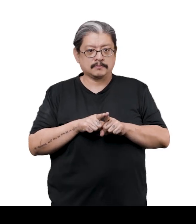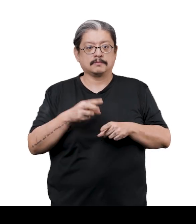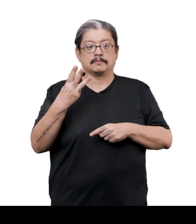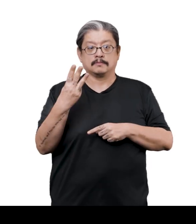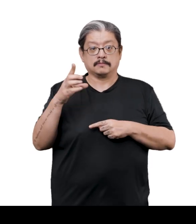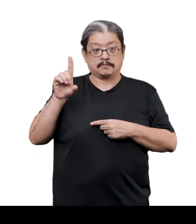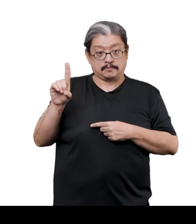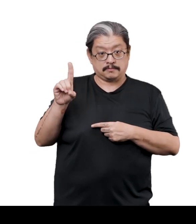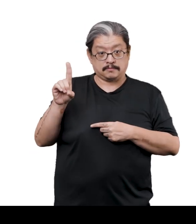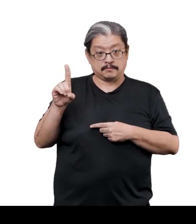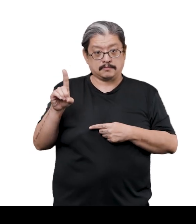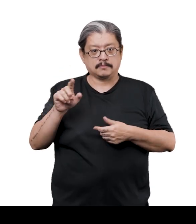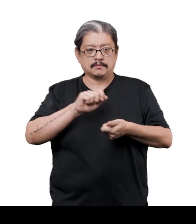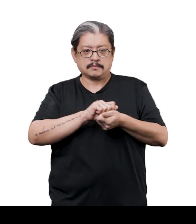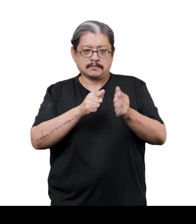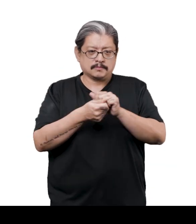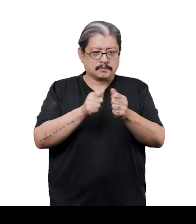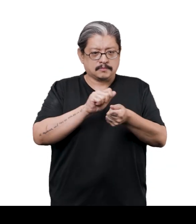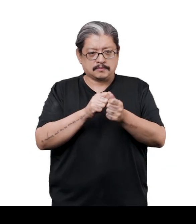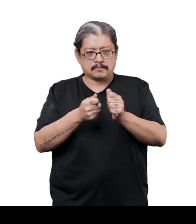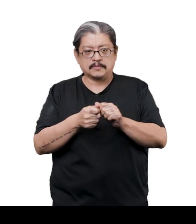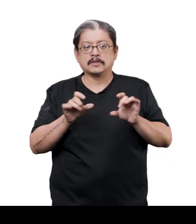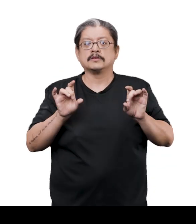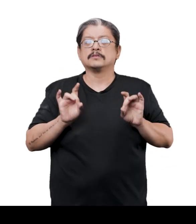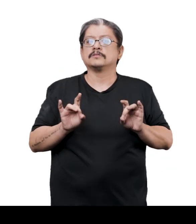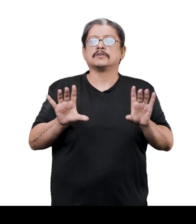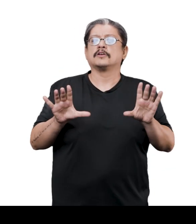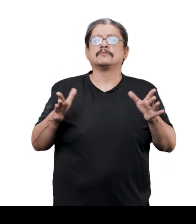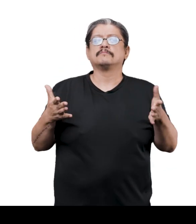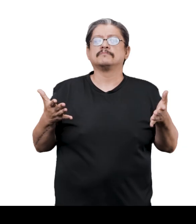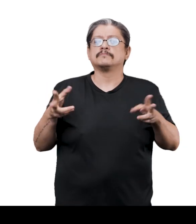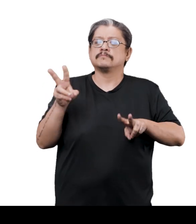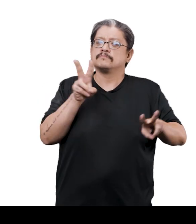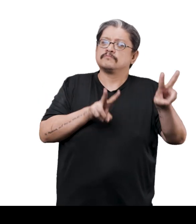os elementos naturais para muito além de sua dimensão